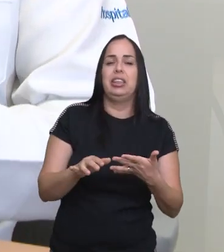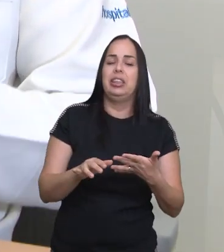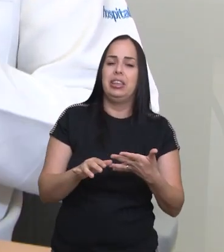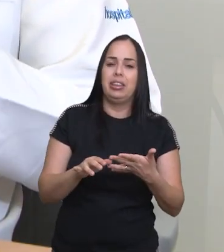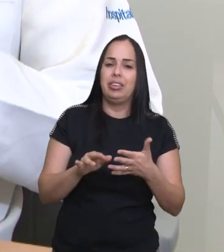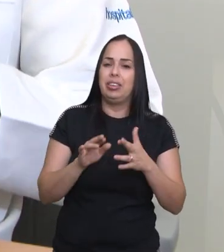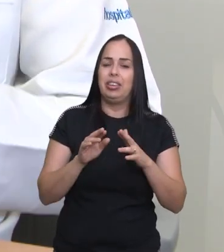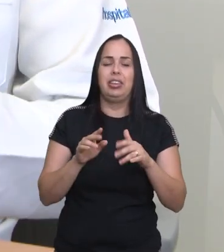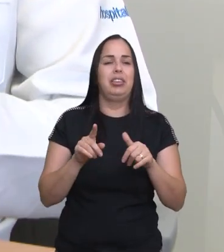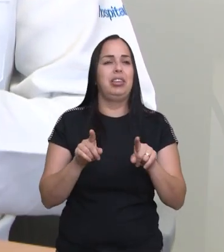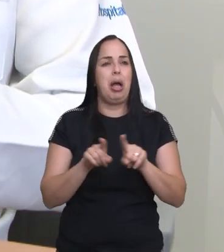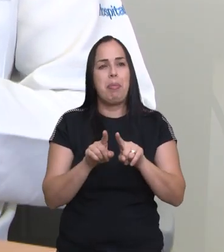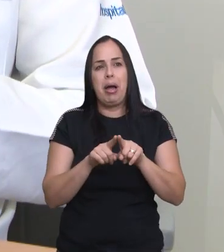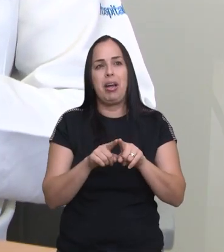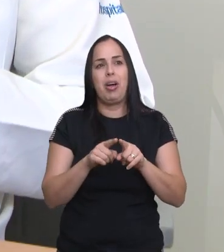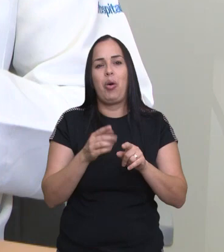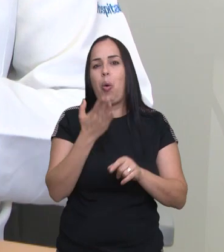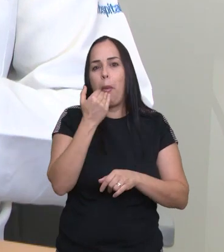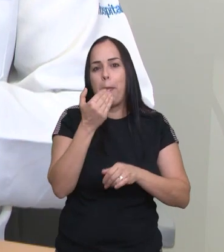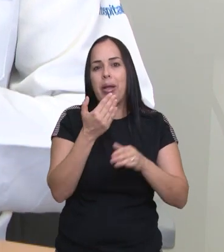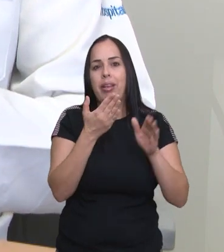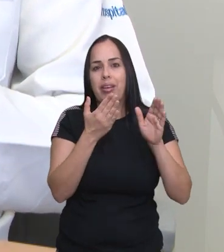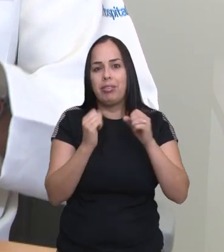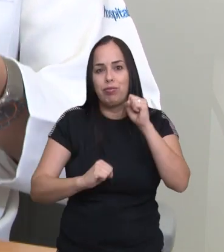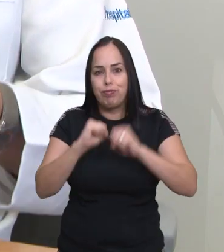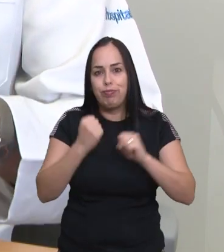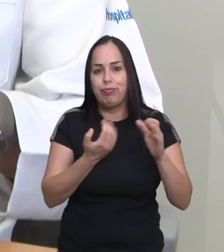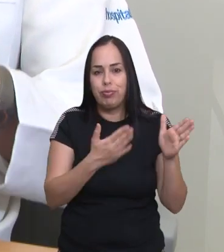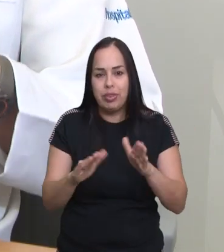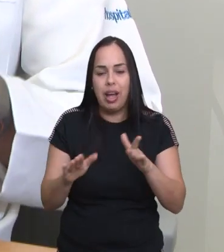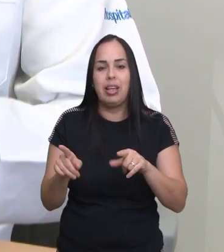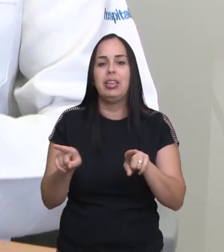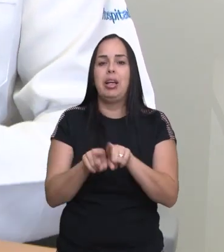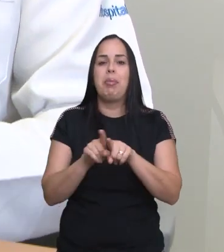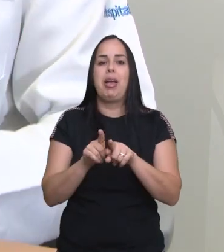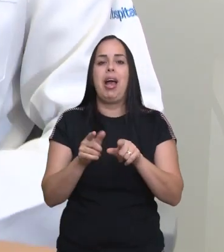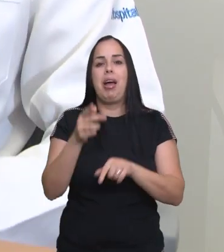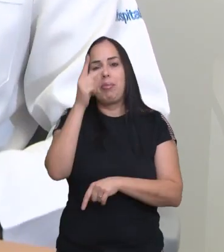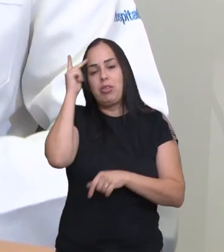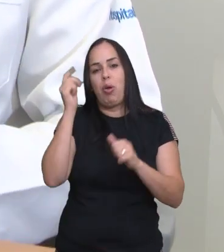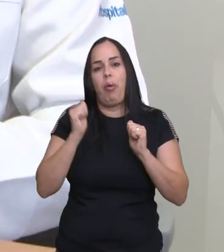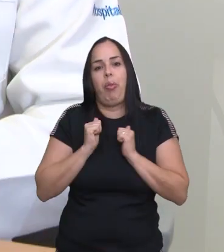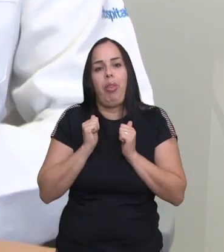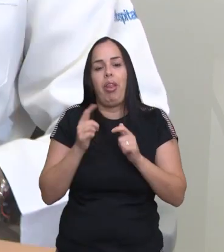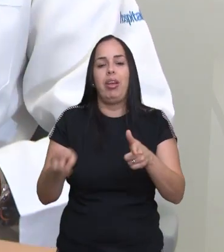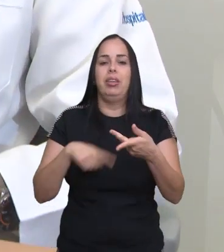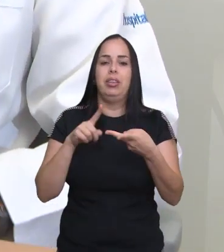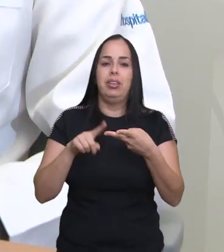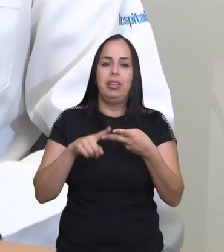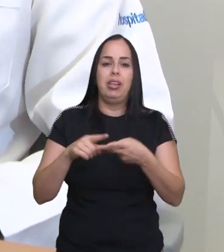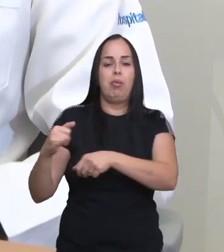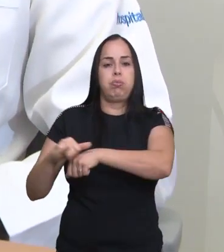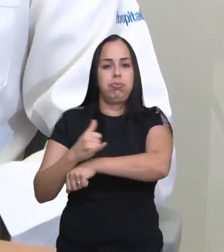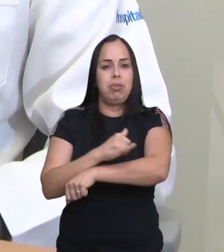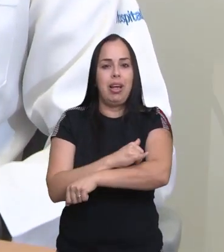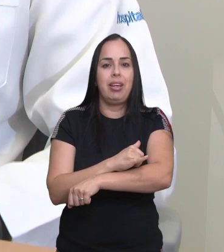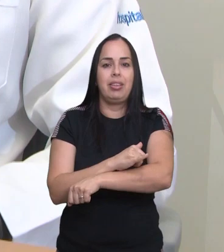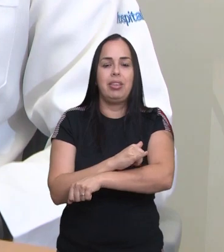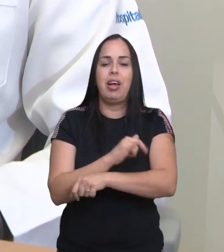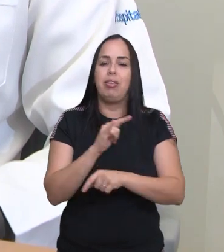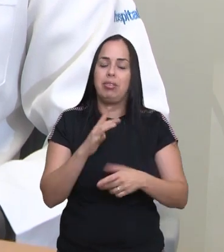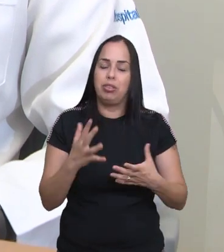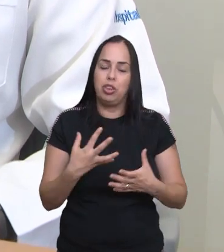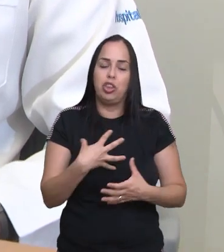carne vermelha, embutidos, todos esses fatores, sedentarismo, obesidade, né, que são todos relacionados ao estilo de vida,